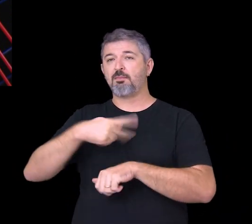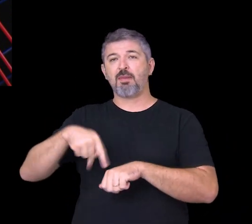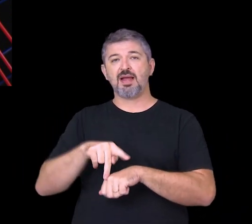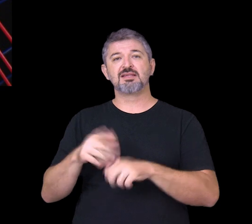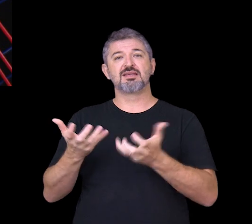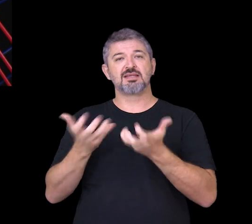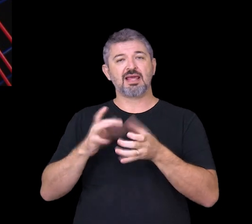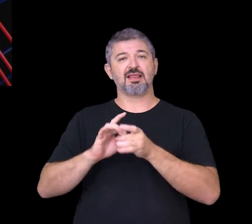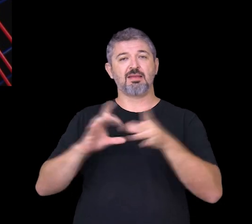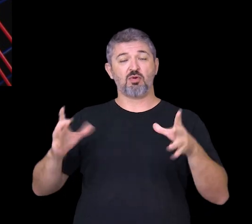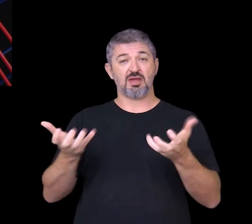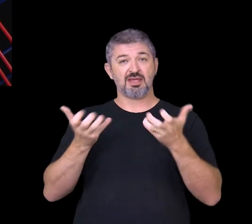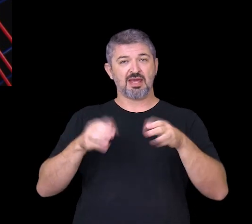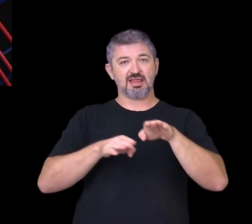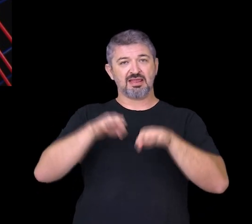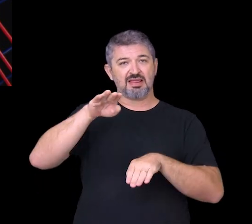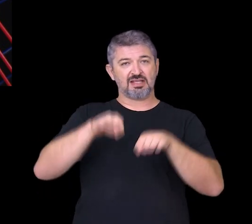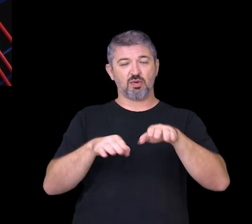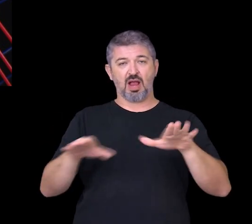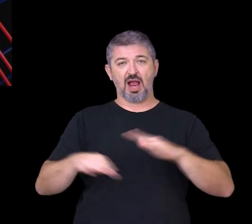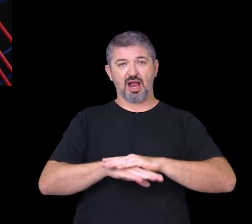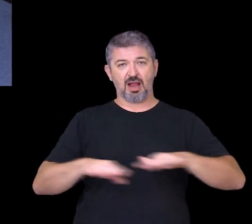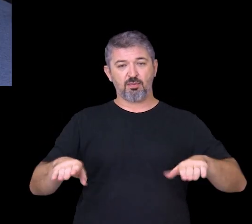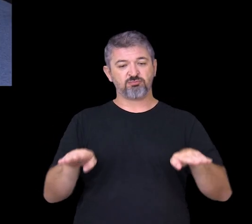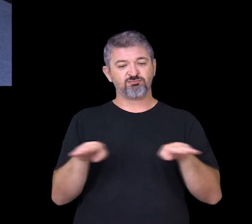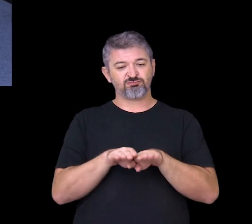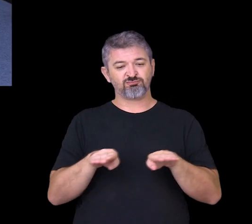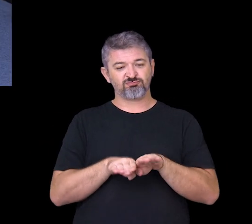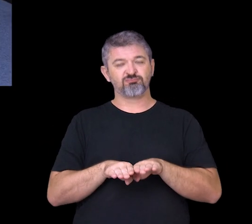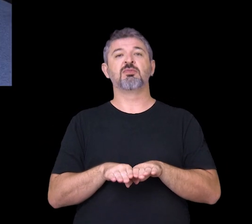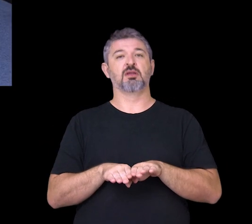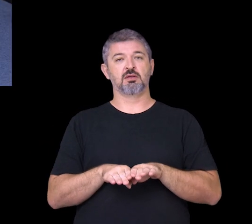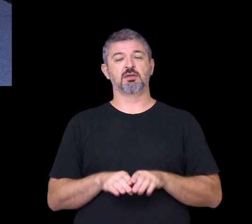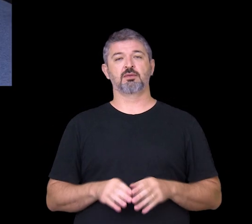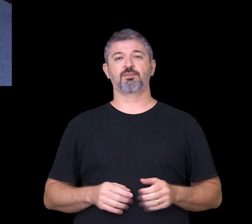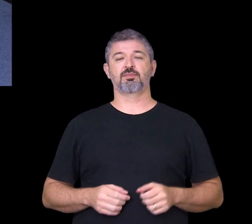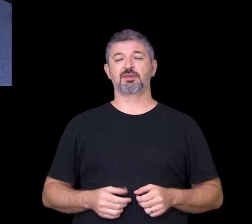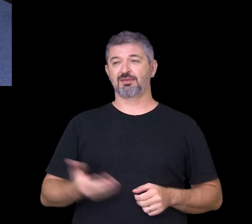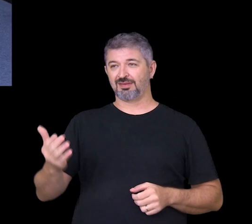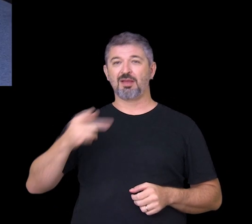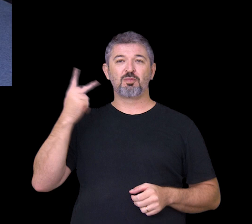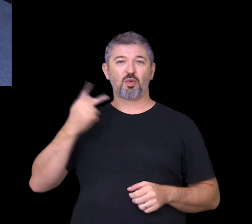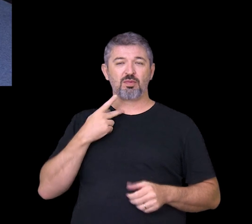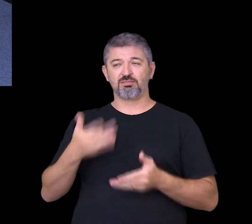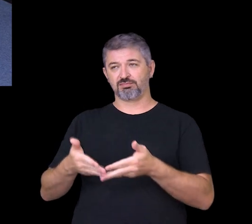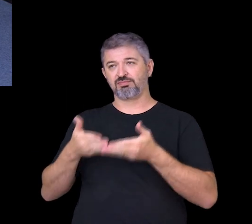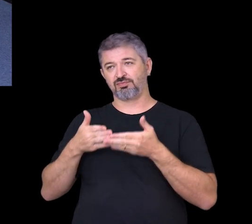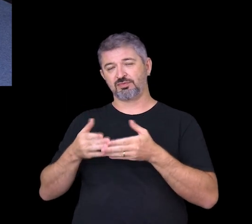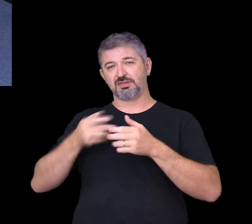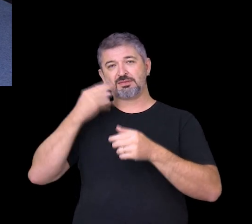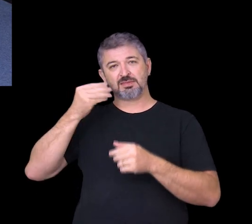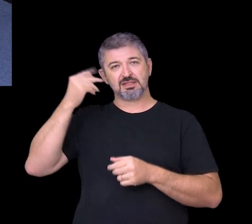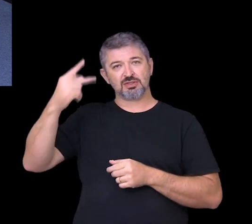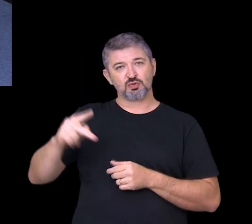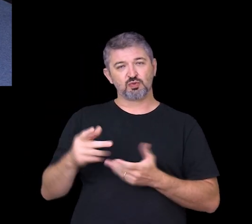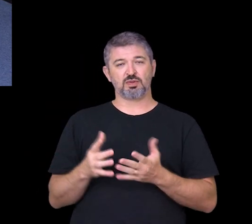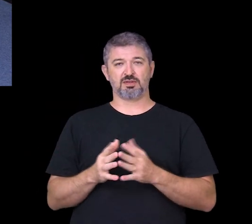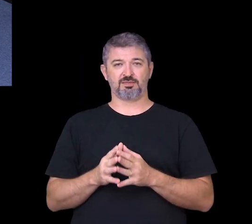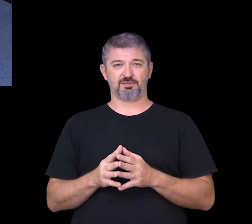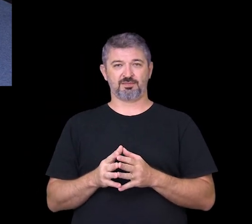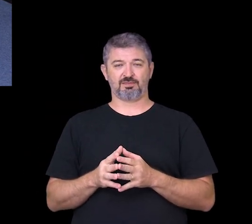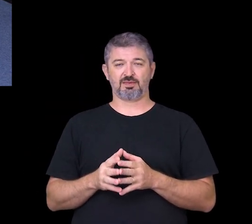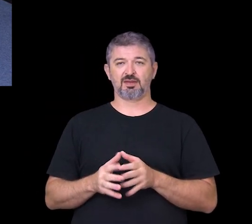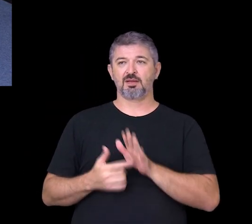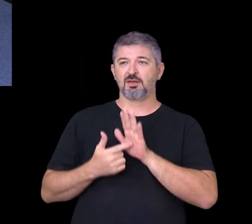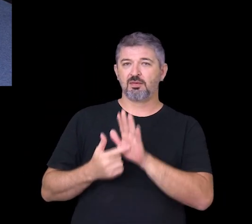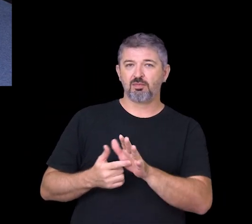e que quer combater essa desigualdade. Com certeza. Bom, procuradora, eu gostaria agora que a senhora falasse um pouco da sua experiência, sua